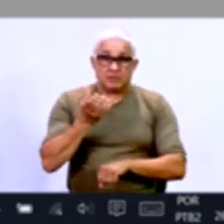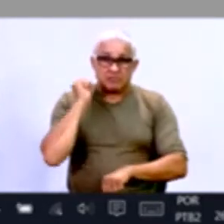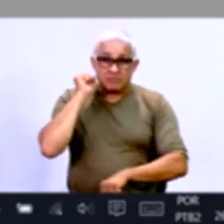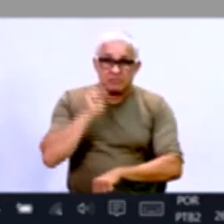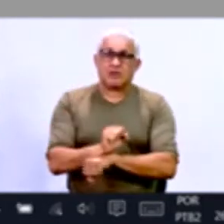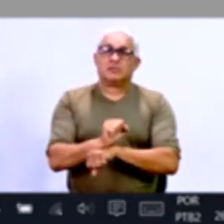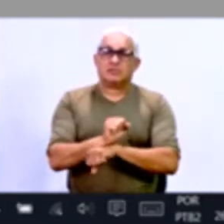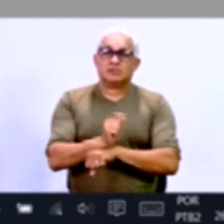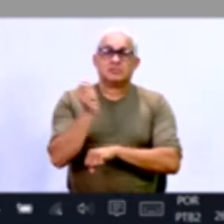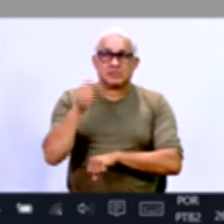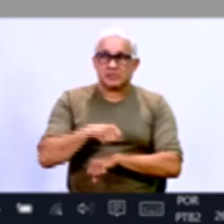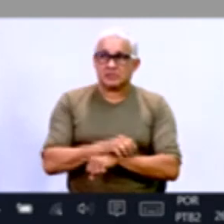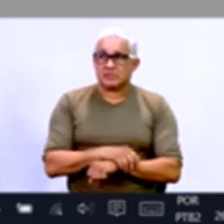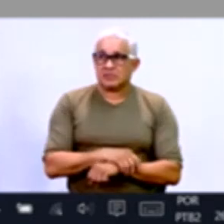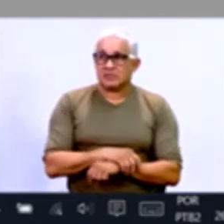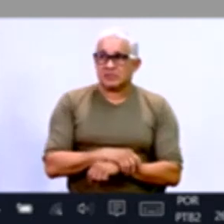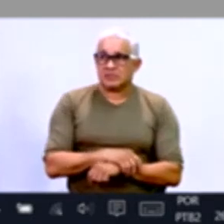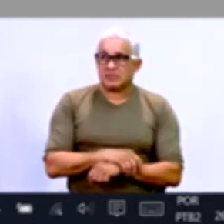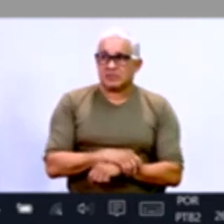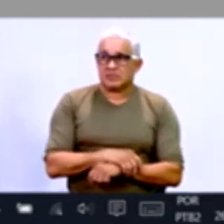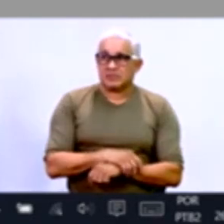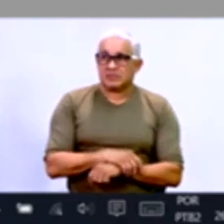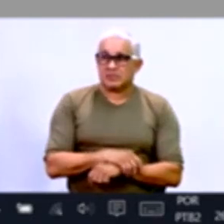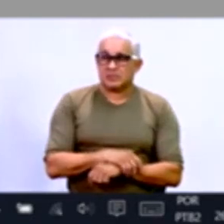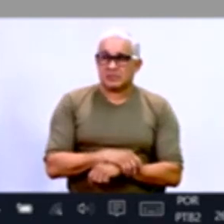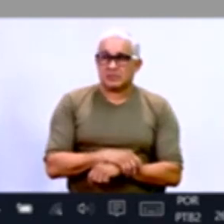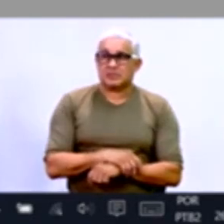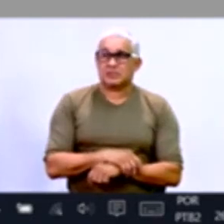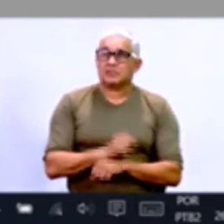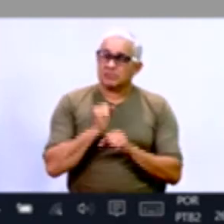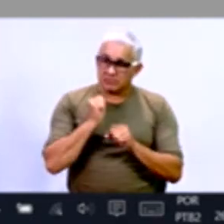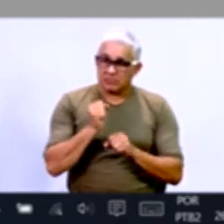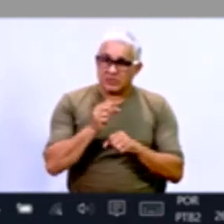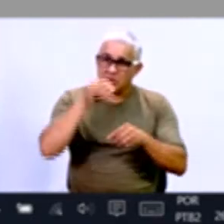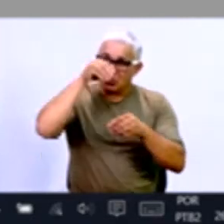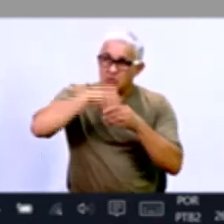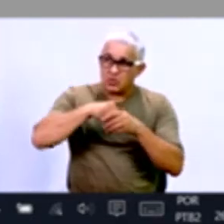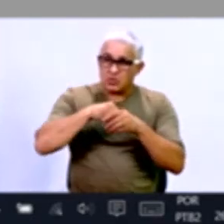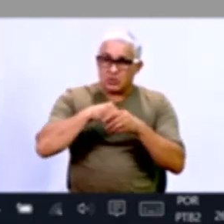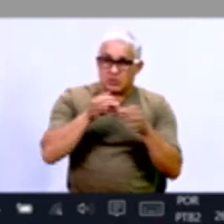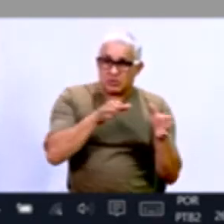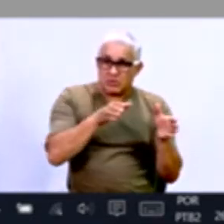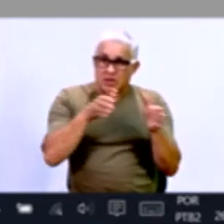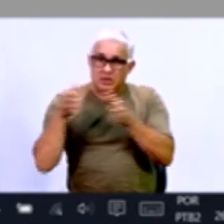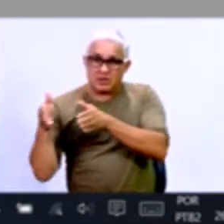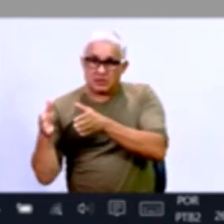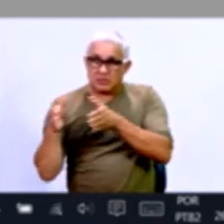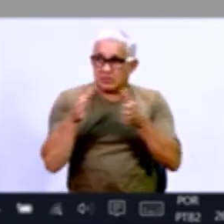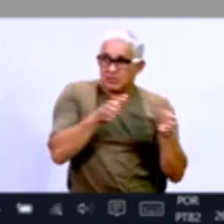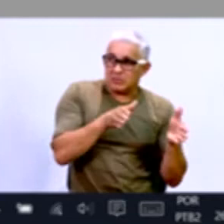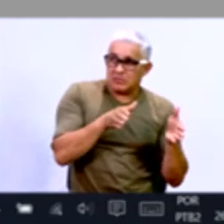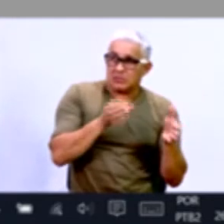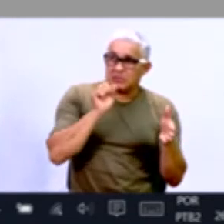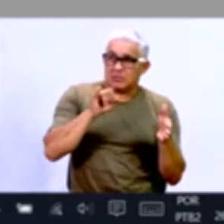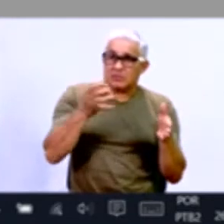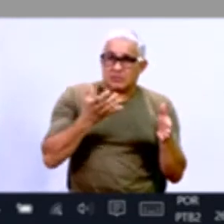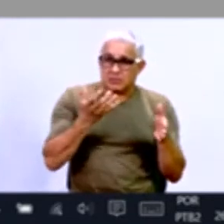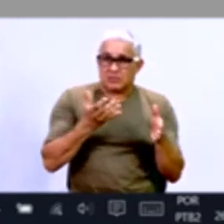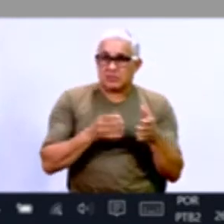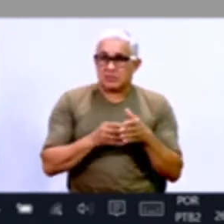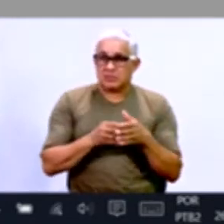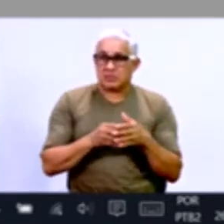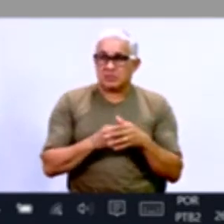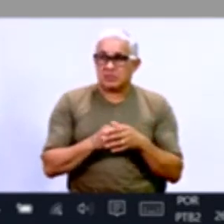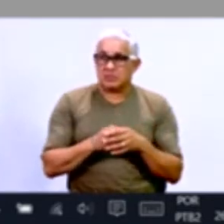posso parar aqui. Posso navegar para frente ou para trás. E se eu quiser gravar, além